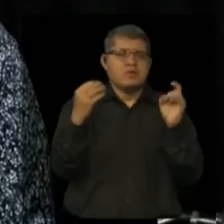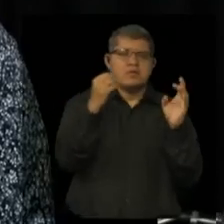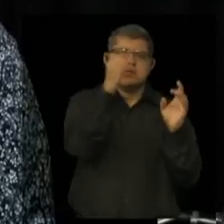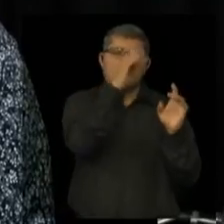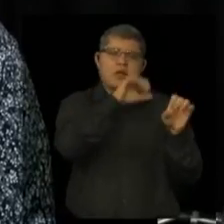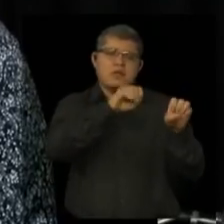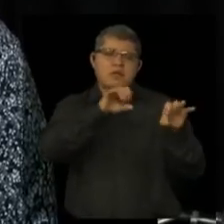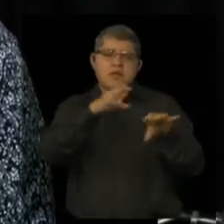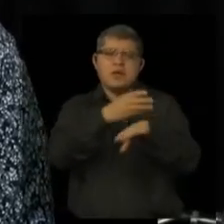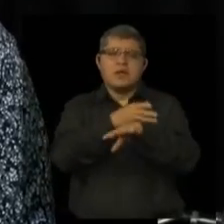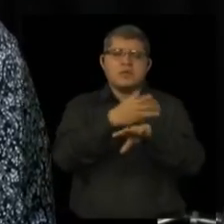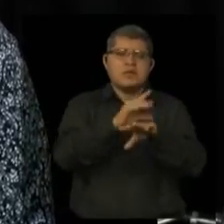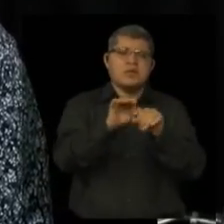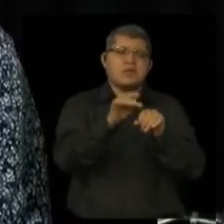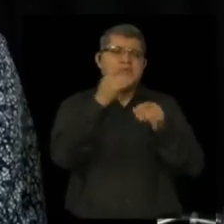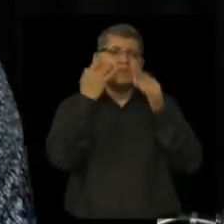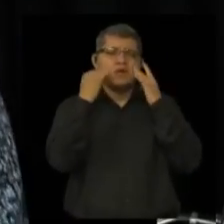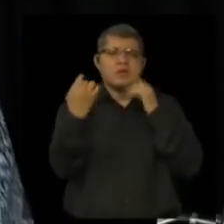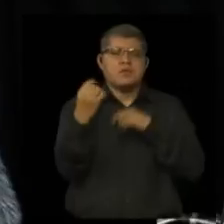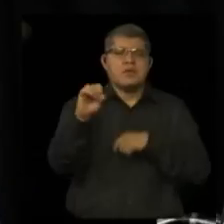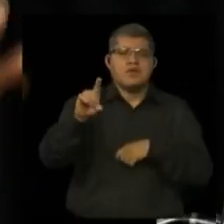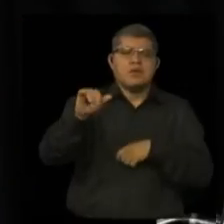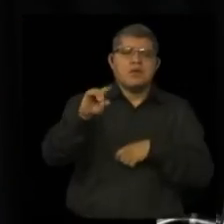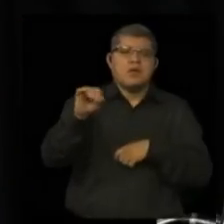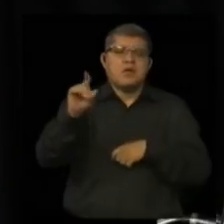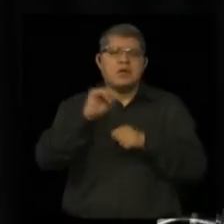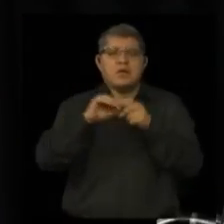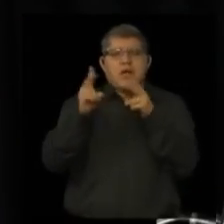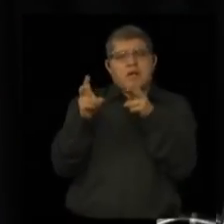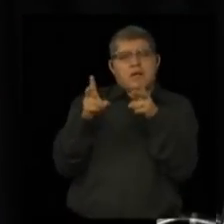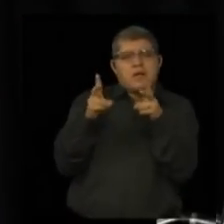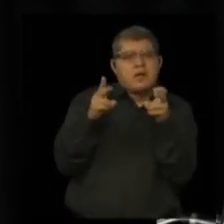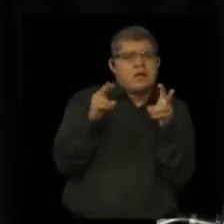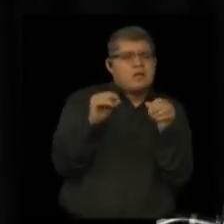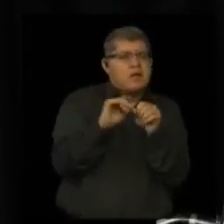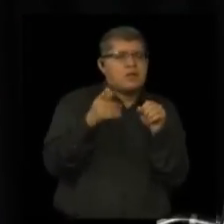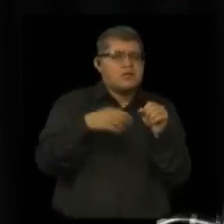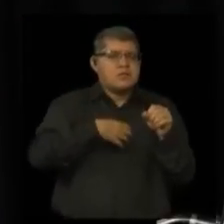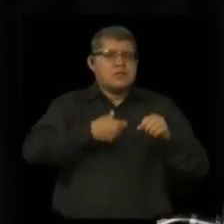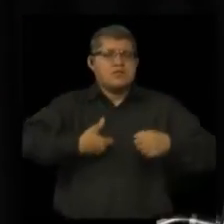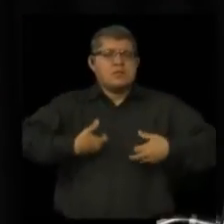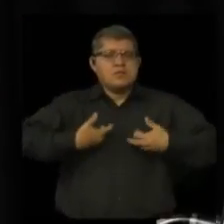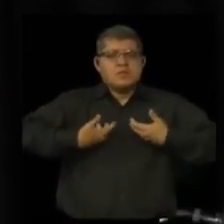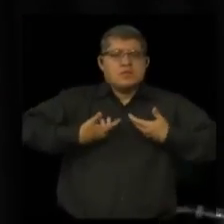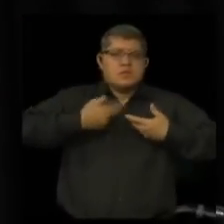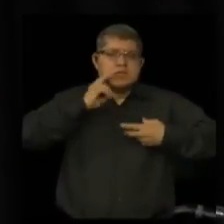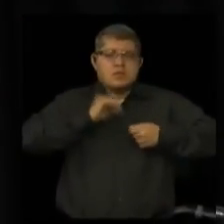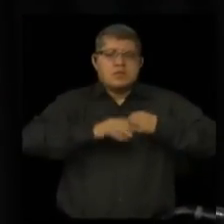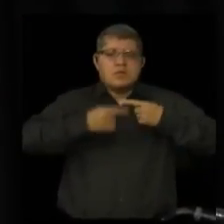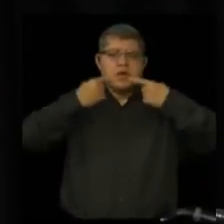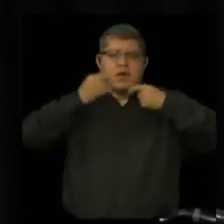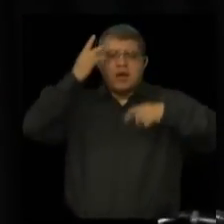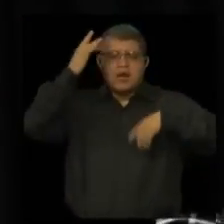ministrando oficinas do Teatro da Solidão Solidária e tenho percebido aí essa efervescência